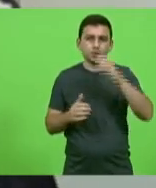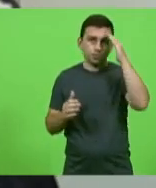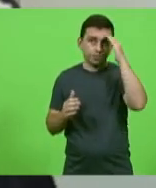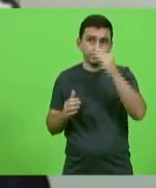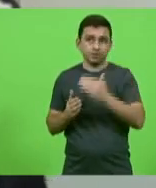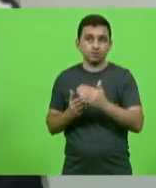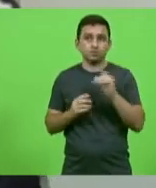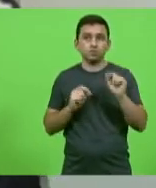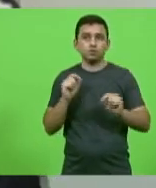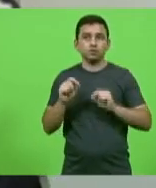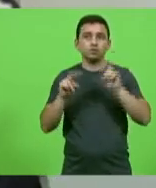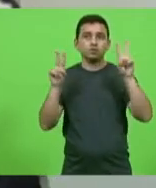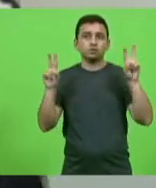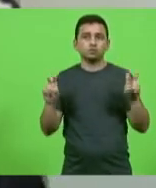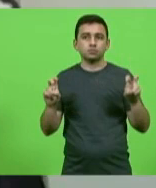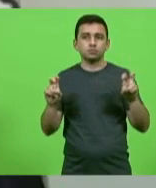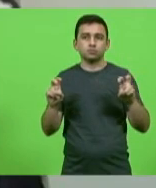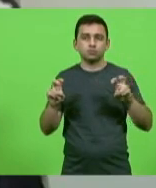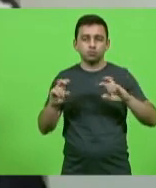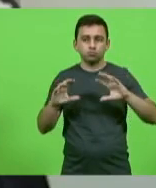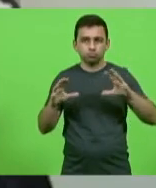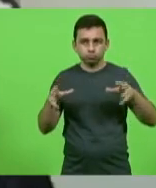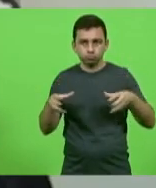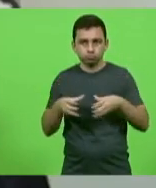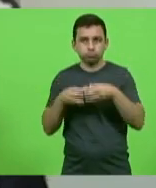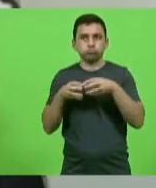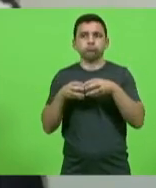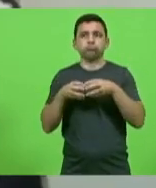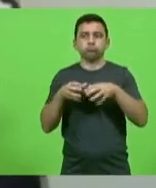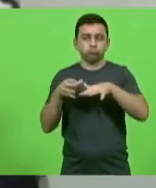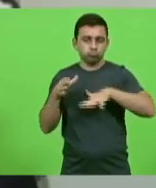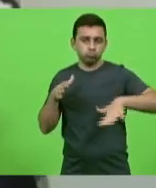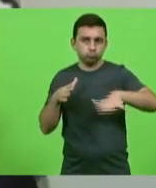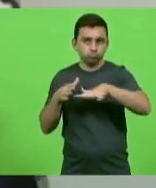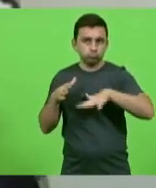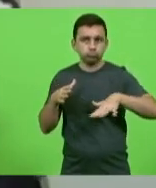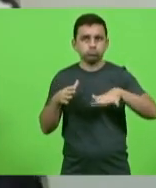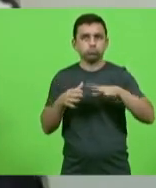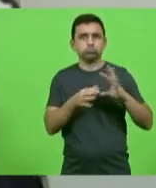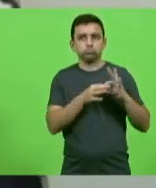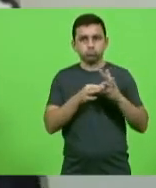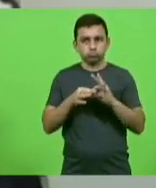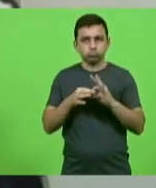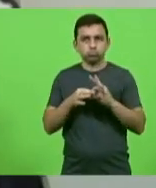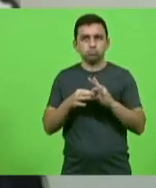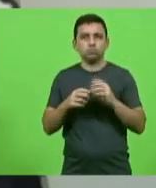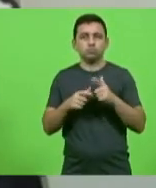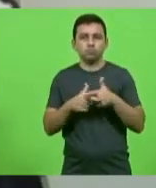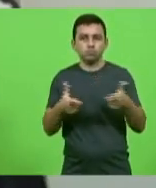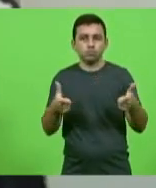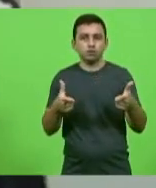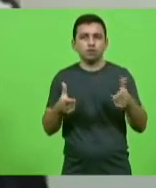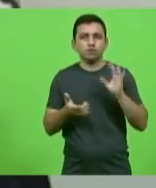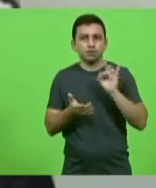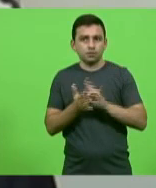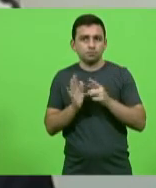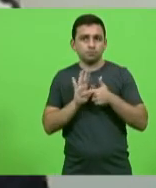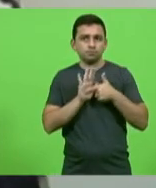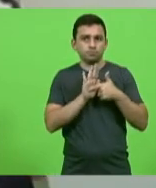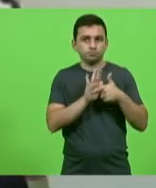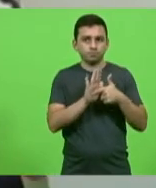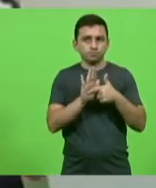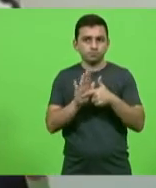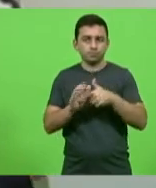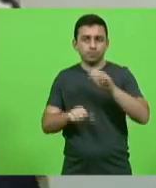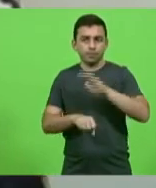obedece é o ao título de conjunto da obra e recebeu essa qualificação em razão da abrangência nos fatos apontados